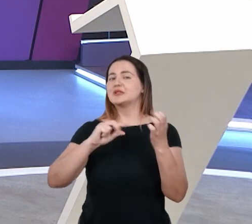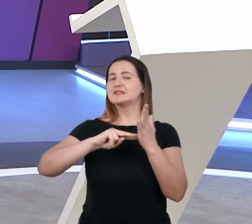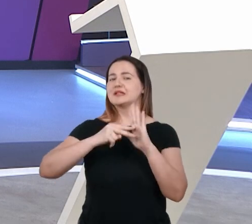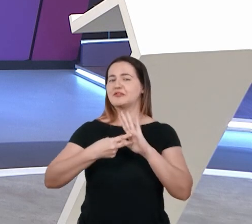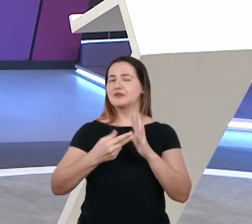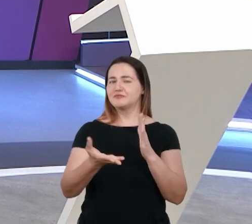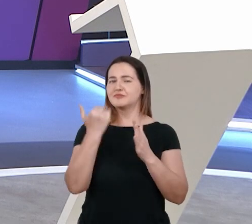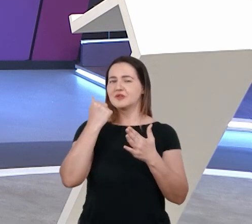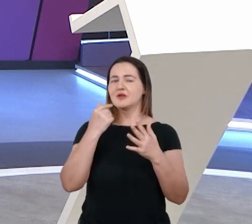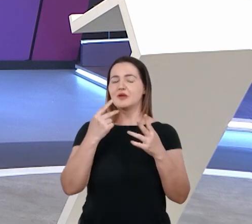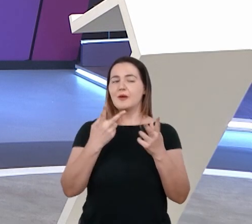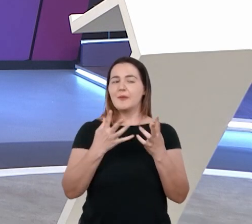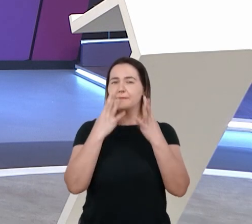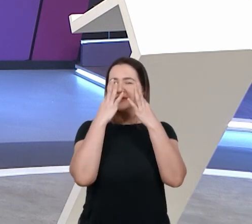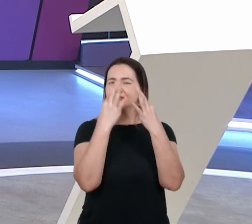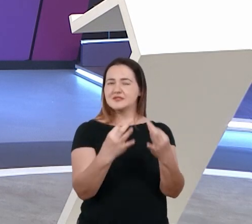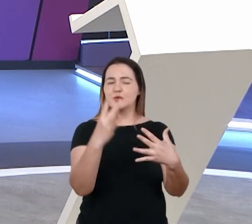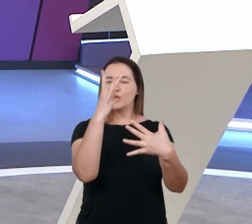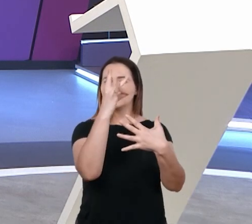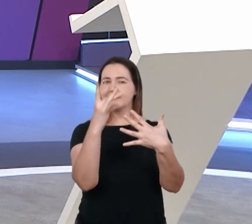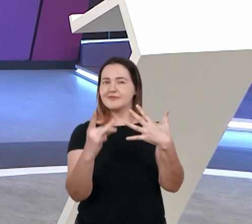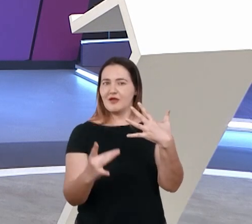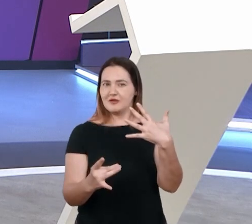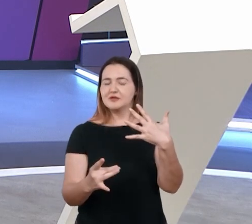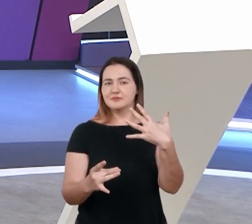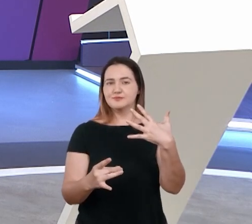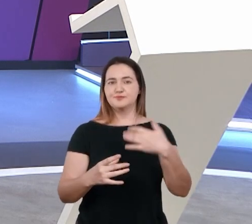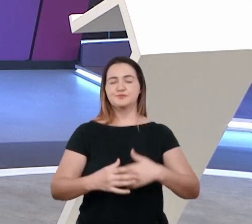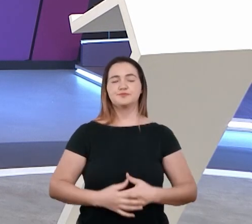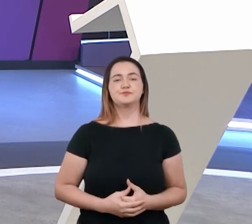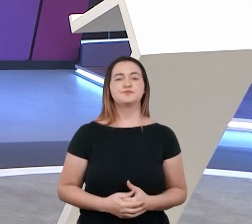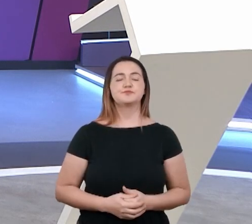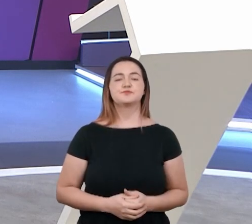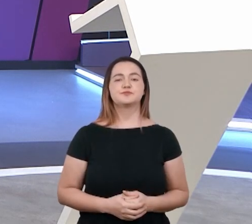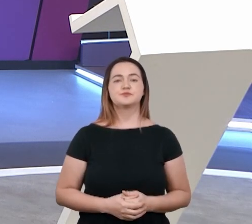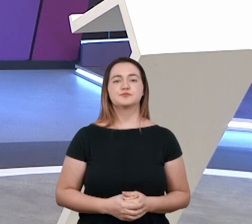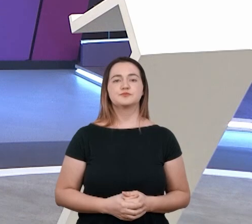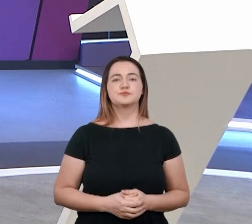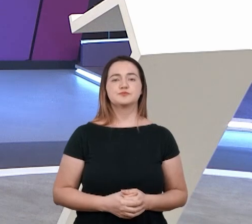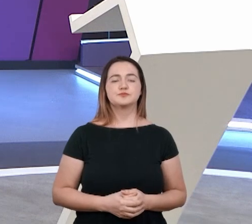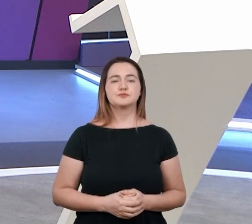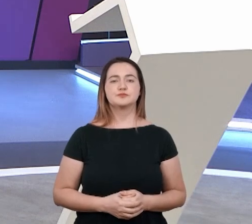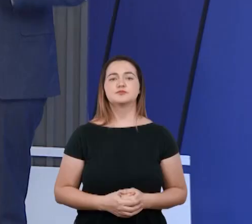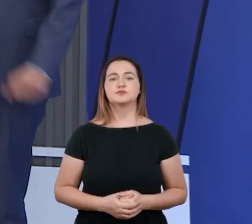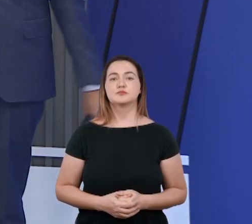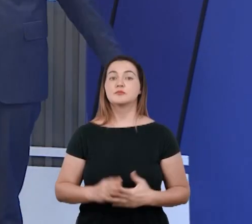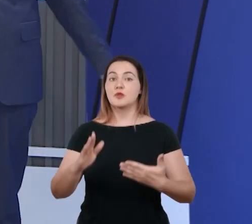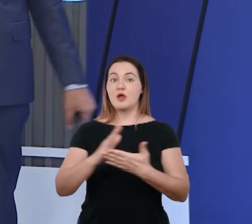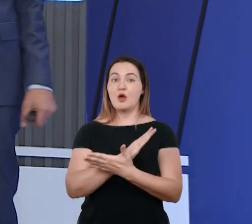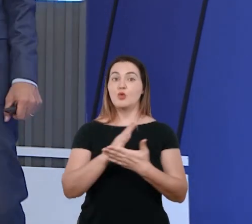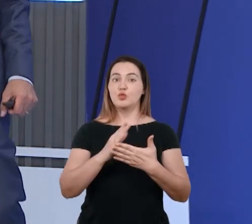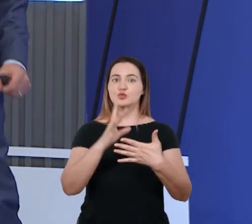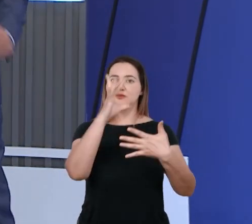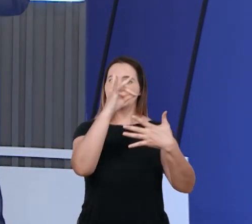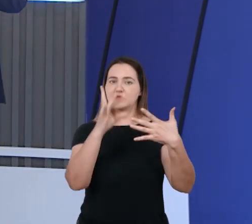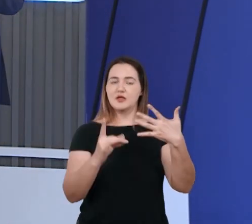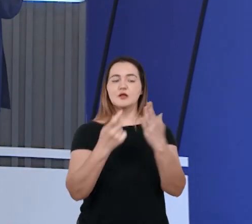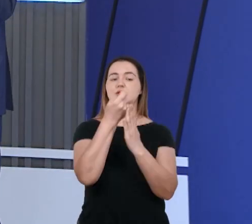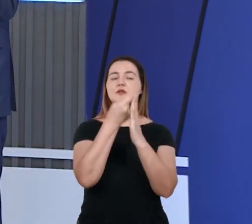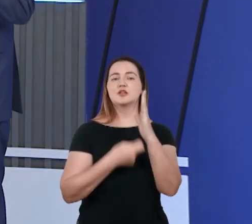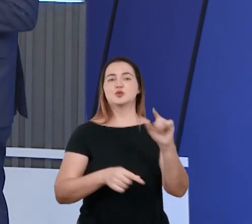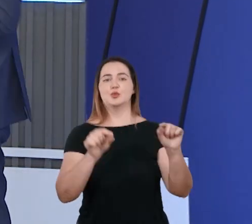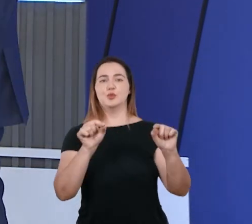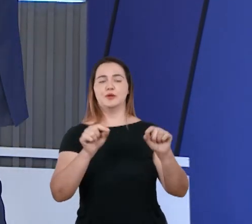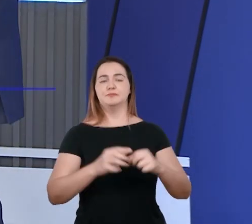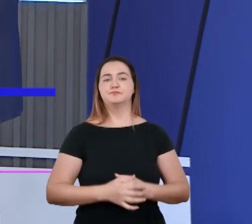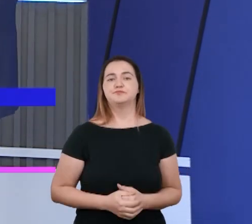texto bíblico, porque tem alguns detalhes que eu quero chamar a sua atenção. Veja comigo